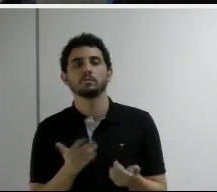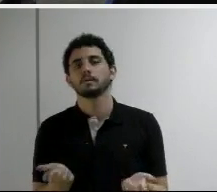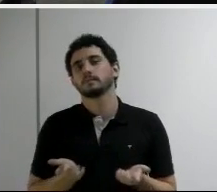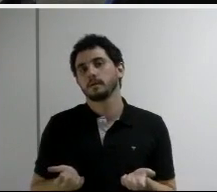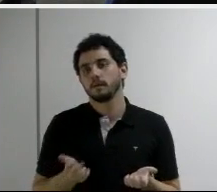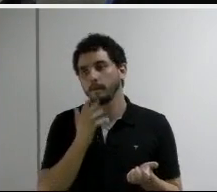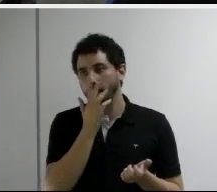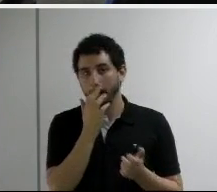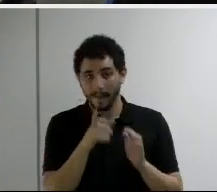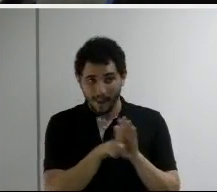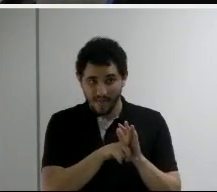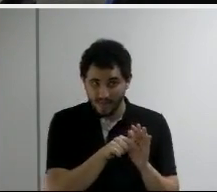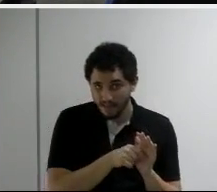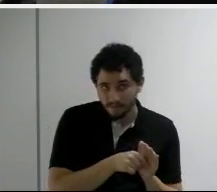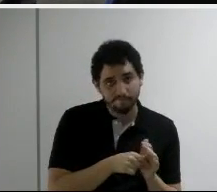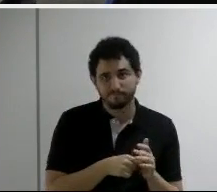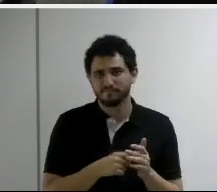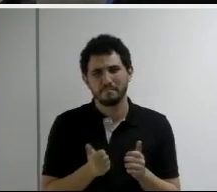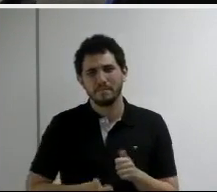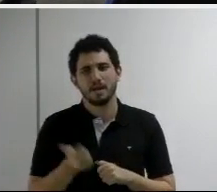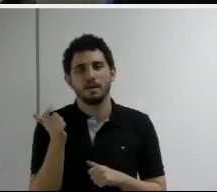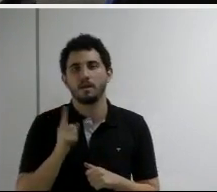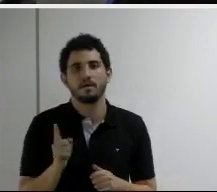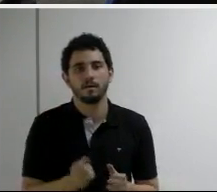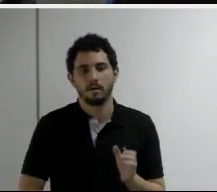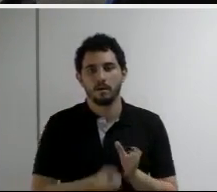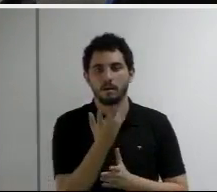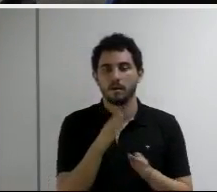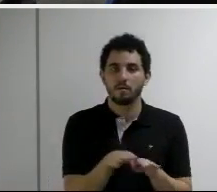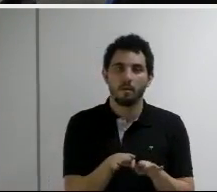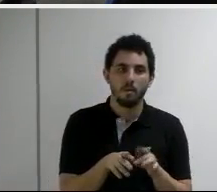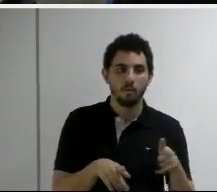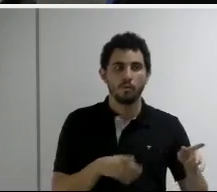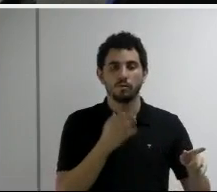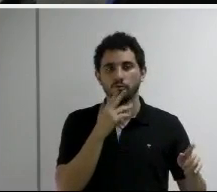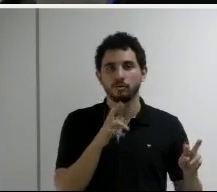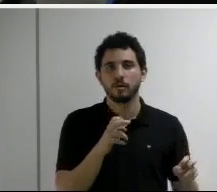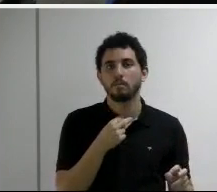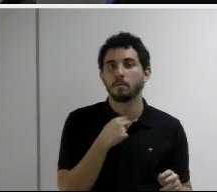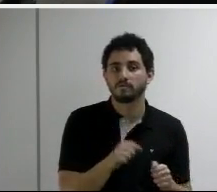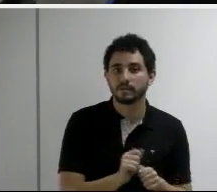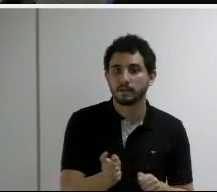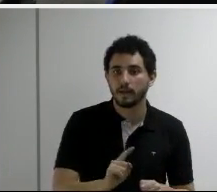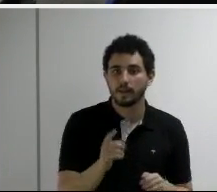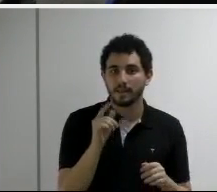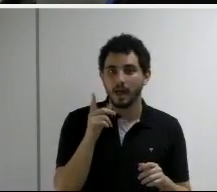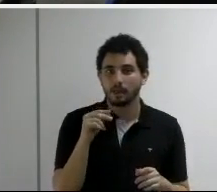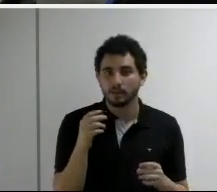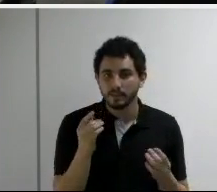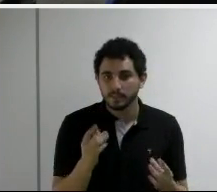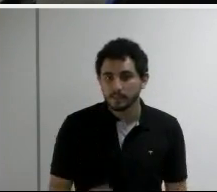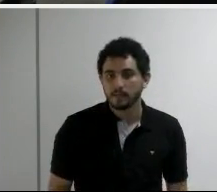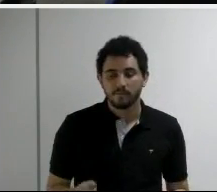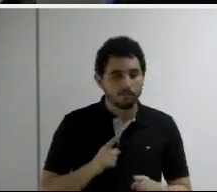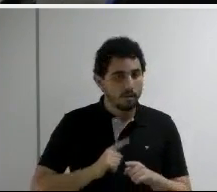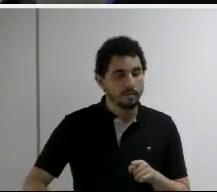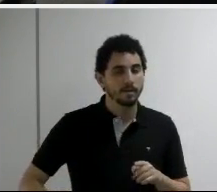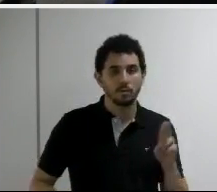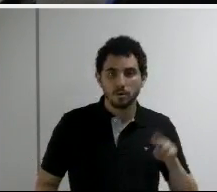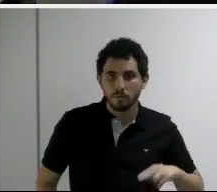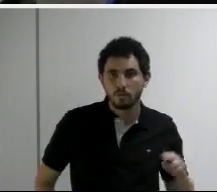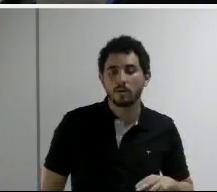dizer, para criar uma lei assim, não vamos nem criar, né? Como do outra perspectiva que era, não pode fazer nada com dado sensível em hipótese nenhuma, nunca,